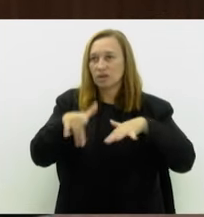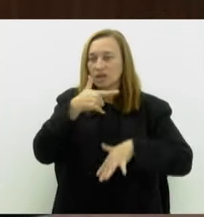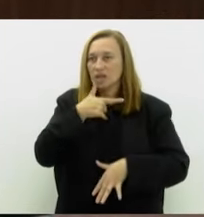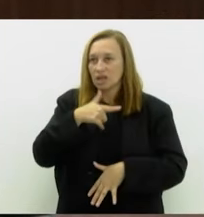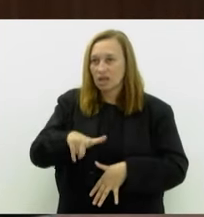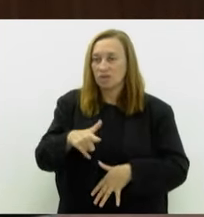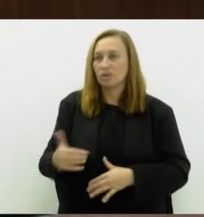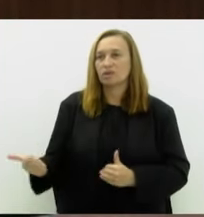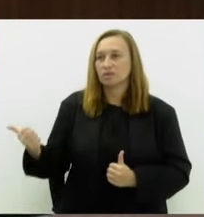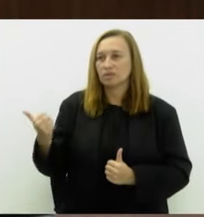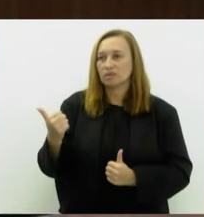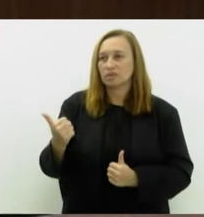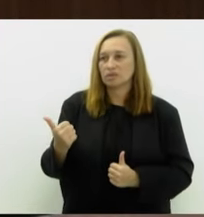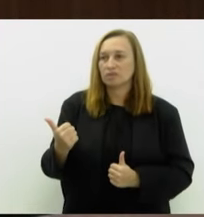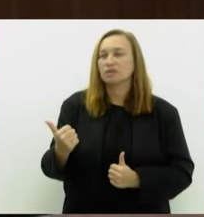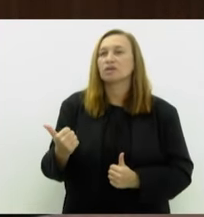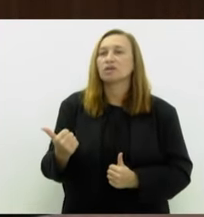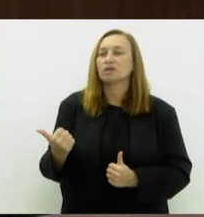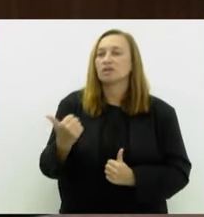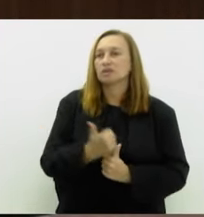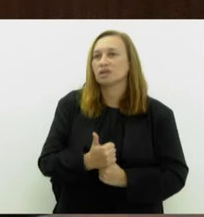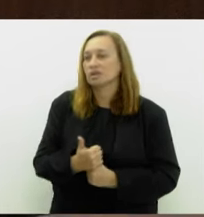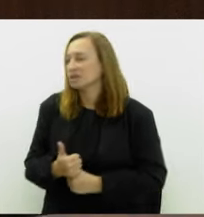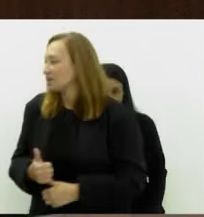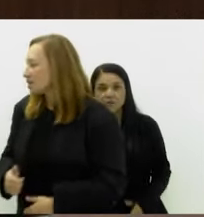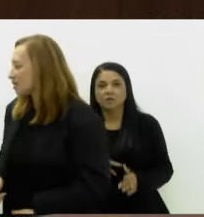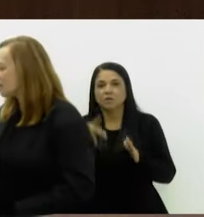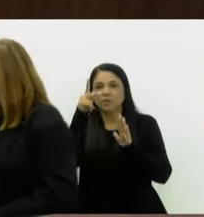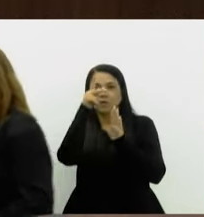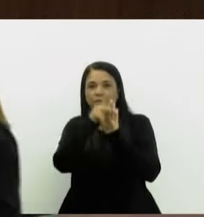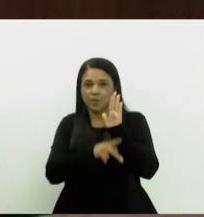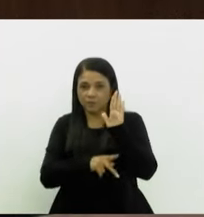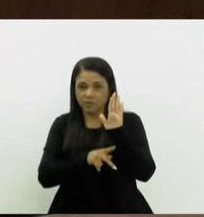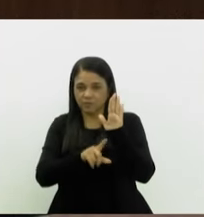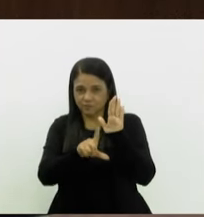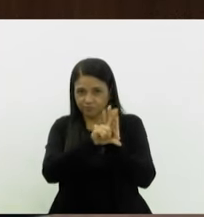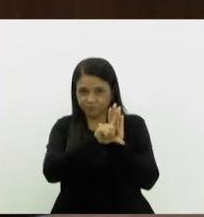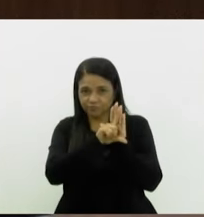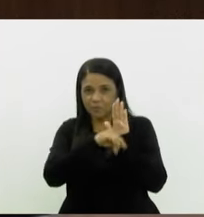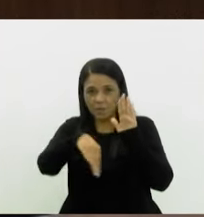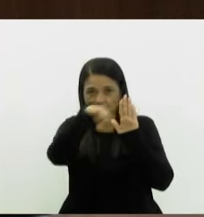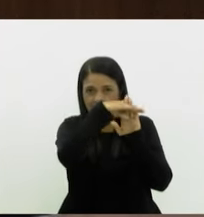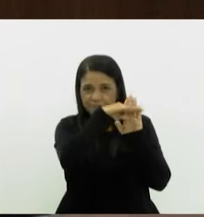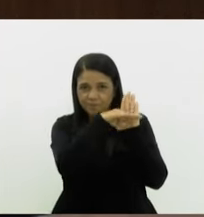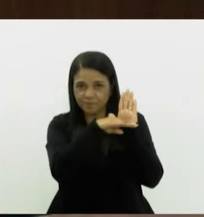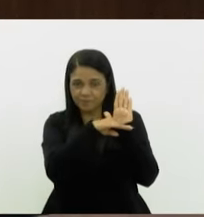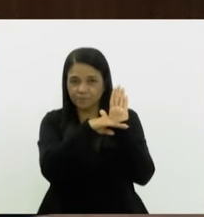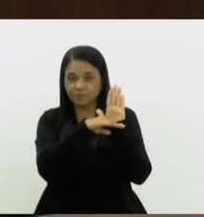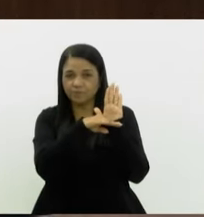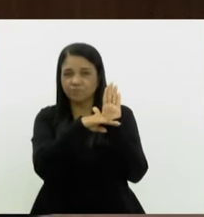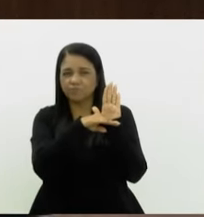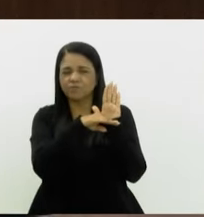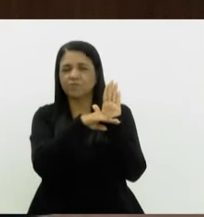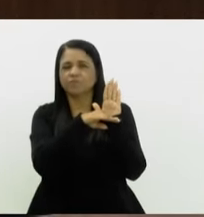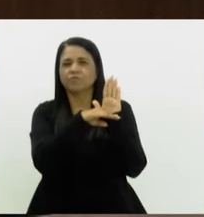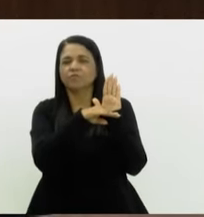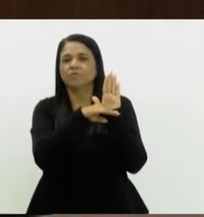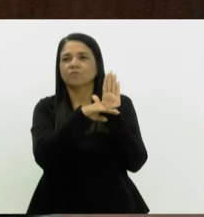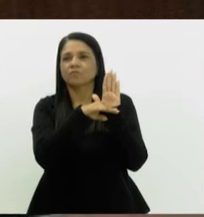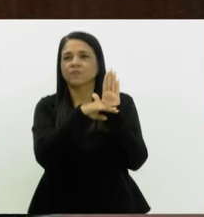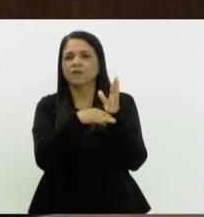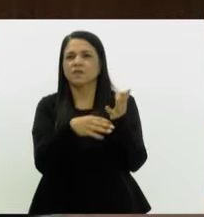Linguagem. O projeto foi a pauta e recebeu